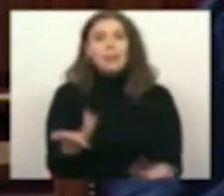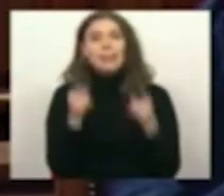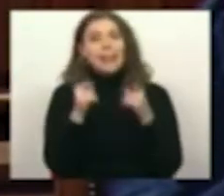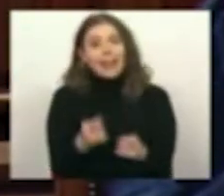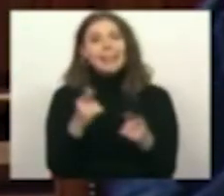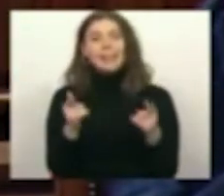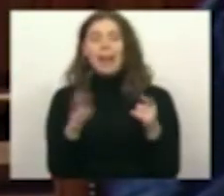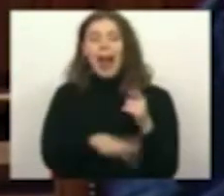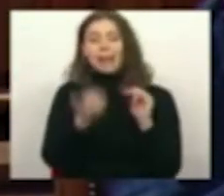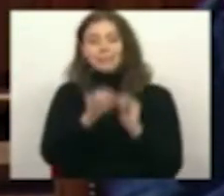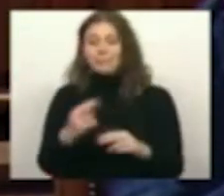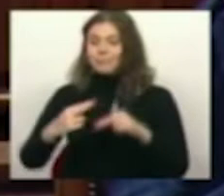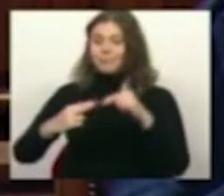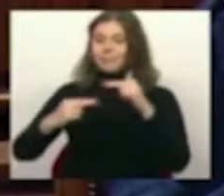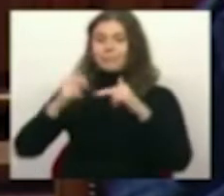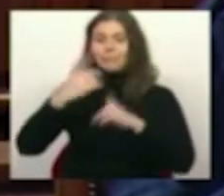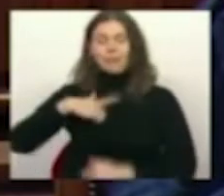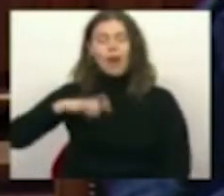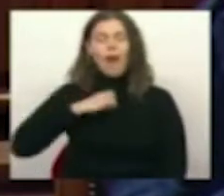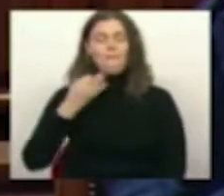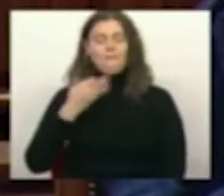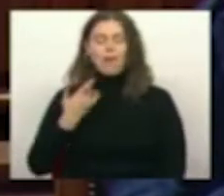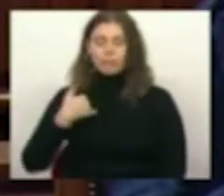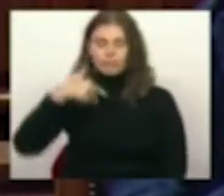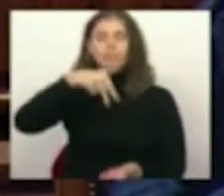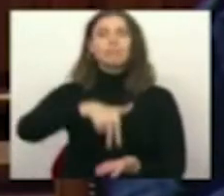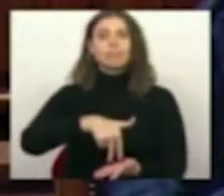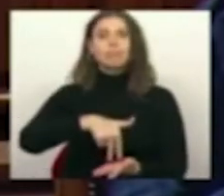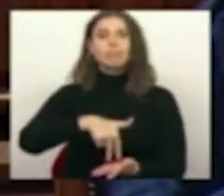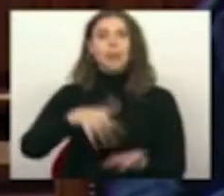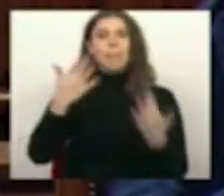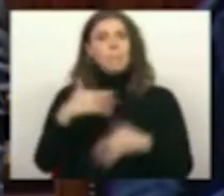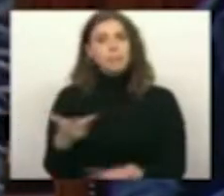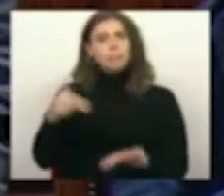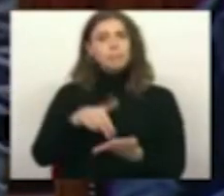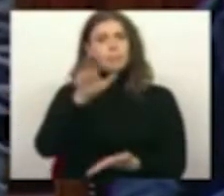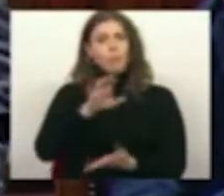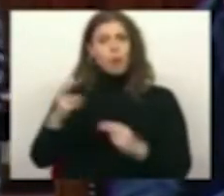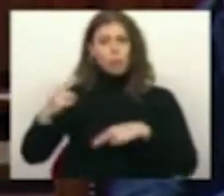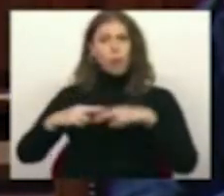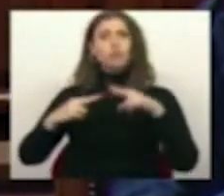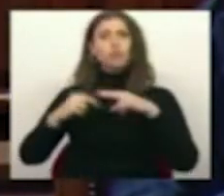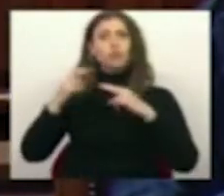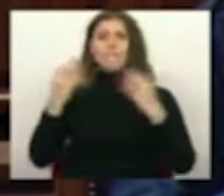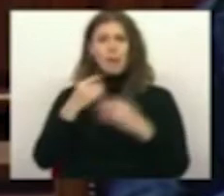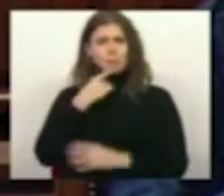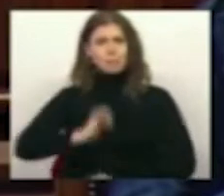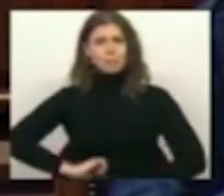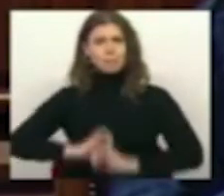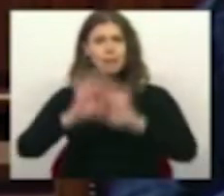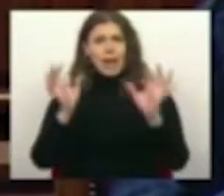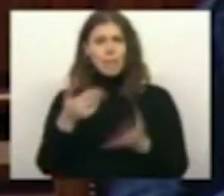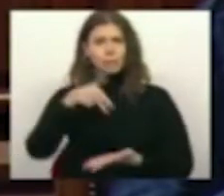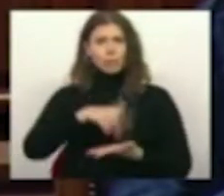nesse campo de construtivo que nós nos colocamos. Mas colocamos de uma forma construtiva, sendo bem claro quanto à